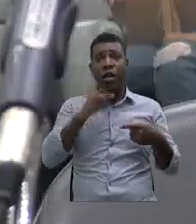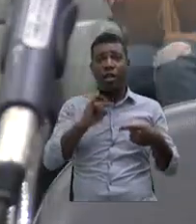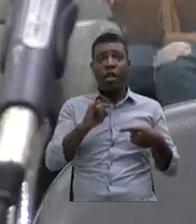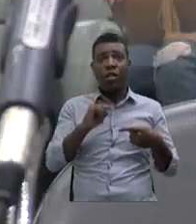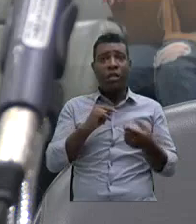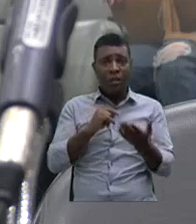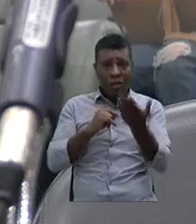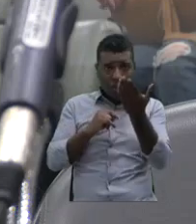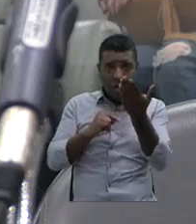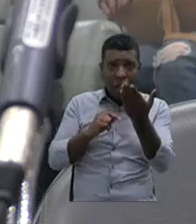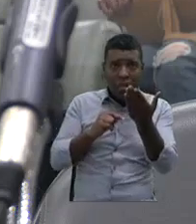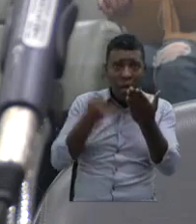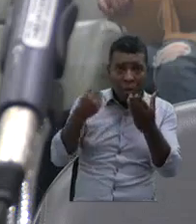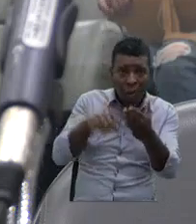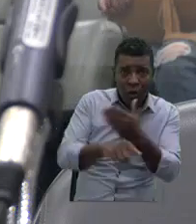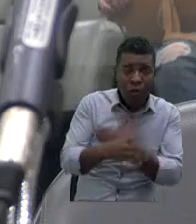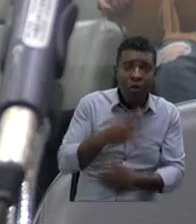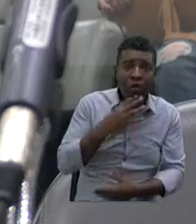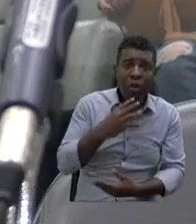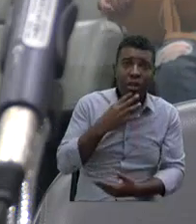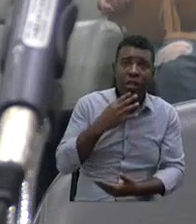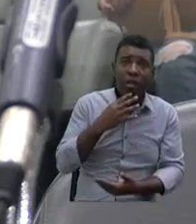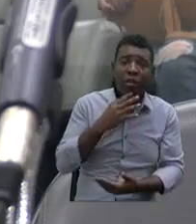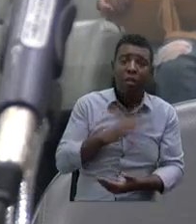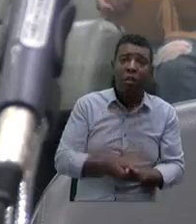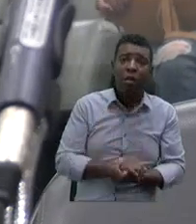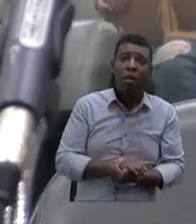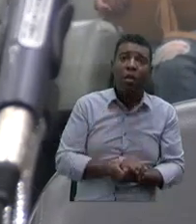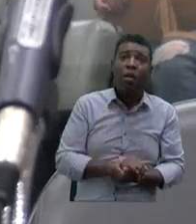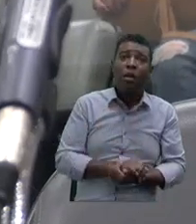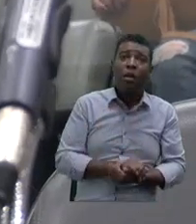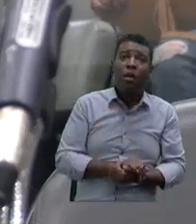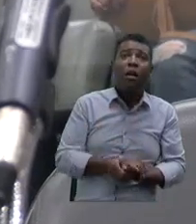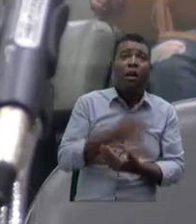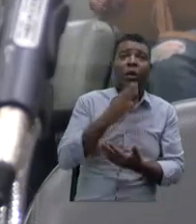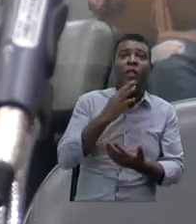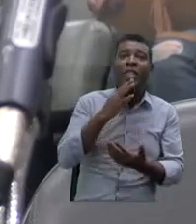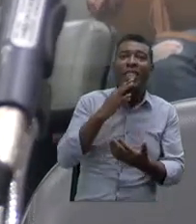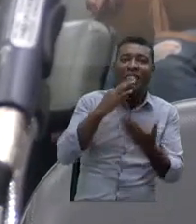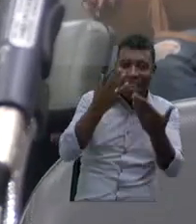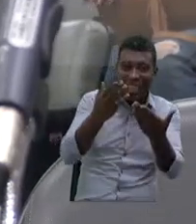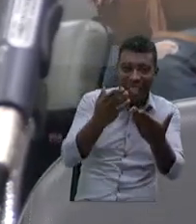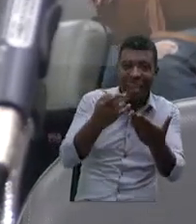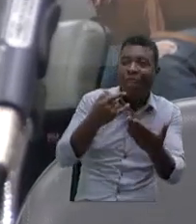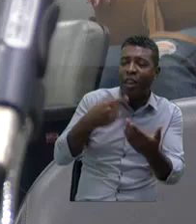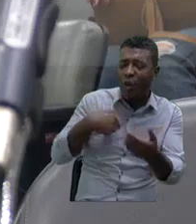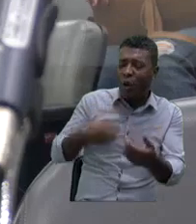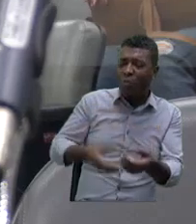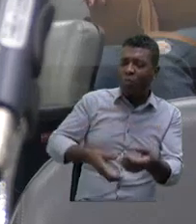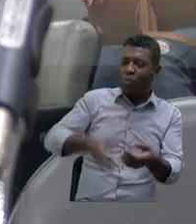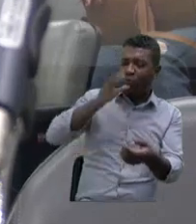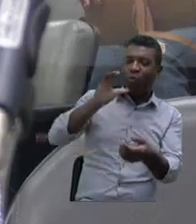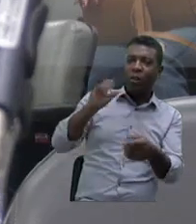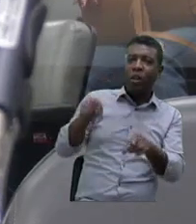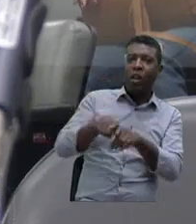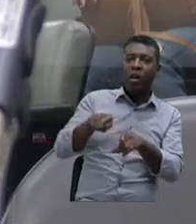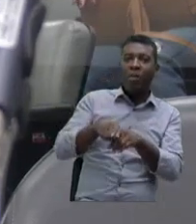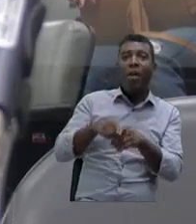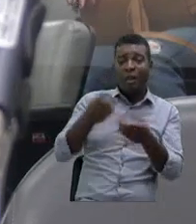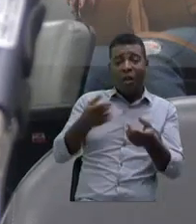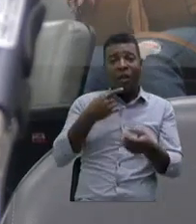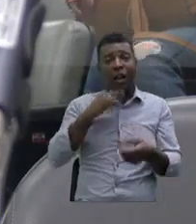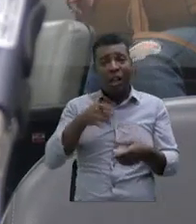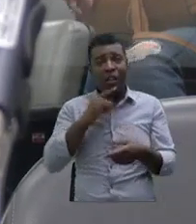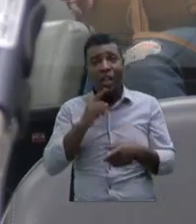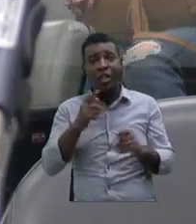profundo conhecedor de cachaça. Não, conhecedor e Cachaça é um grande fomentador, já